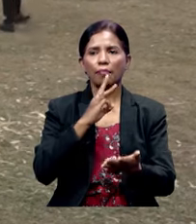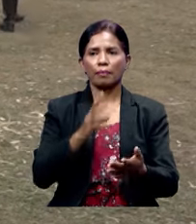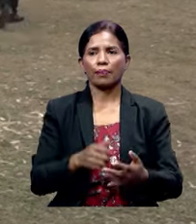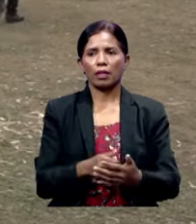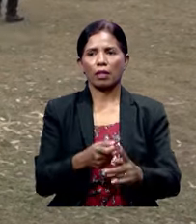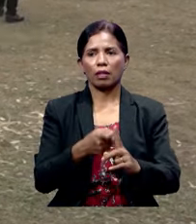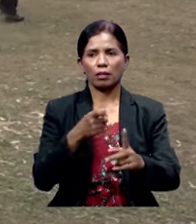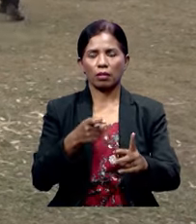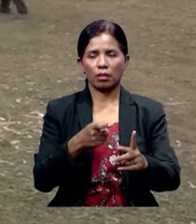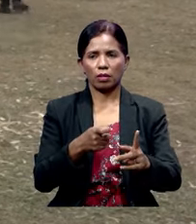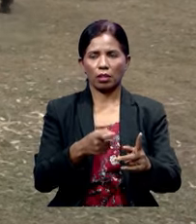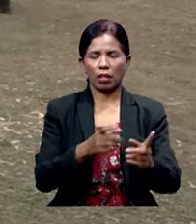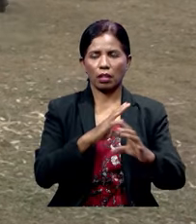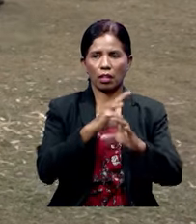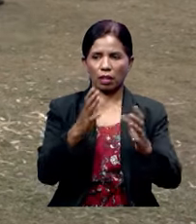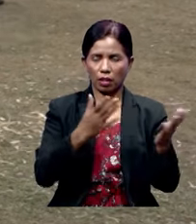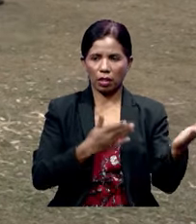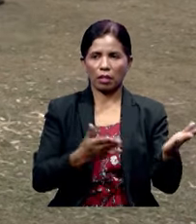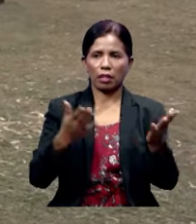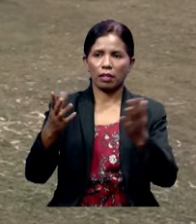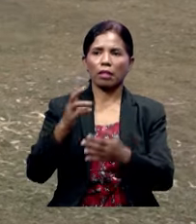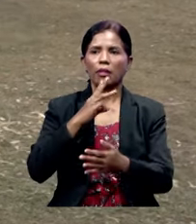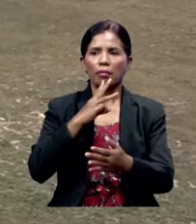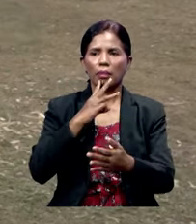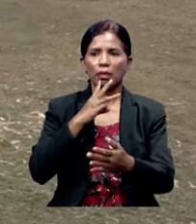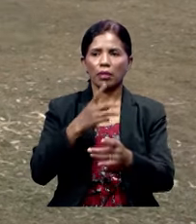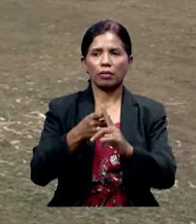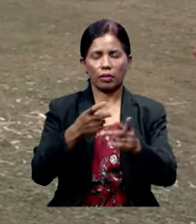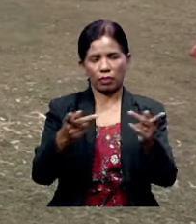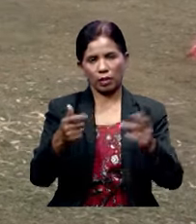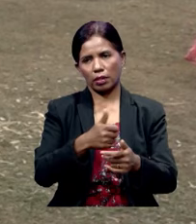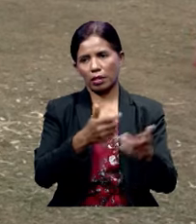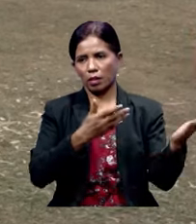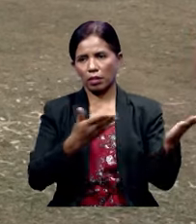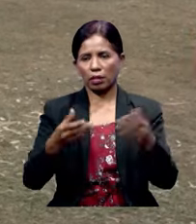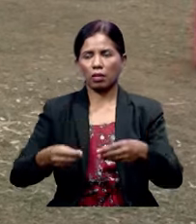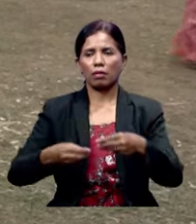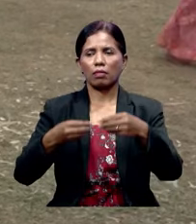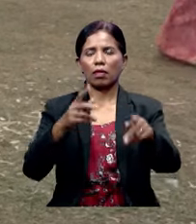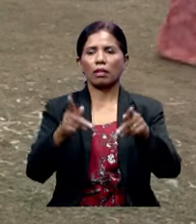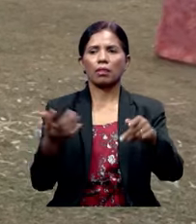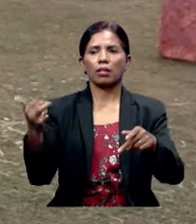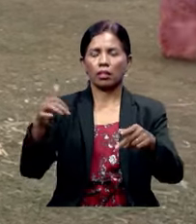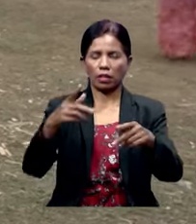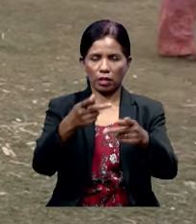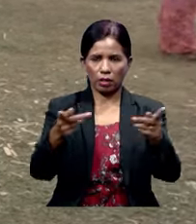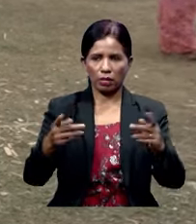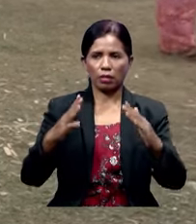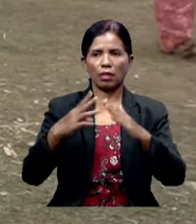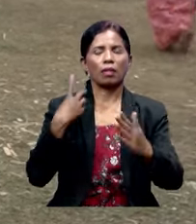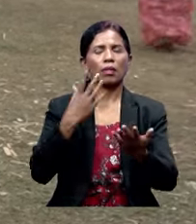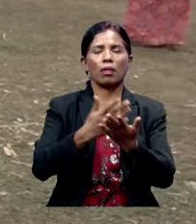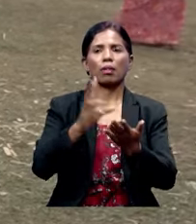hosi transporte balu lorona tanki bayense be be mosu si fatin silu, kri pusu rimet fornesona bayi a komunar sir habila laran ne, komisa ami sosa be